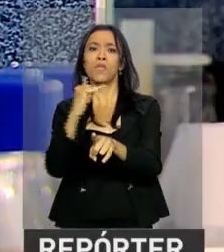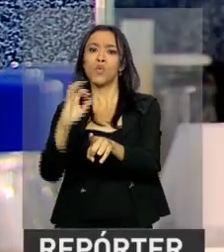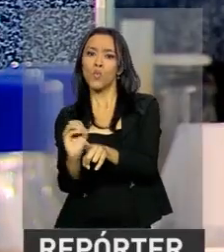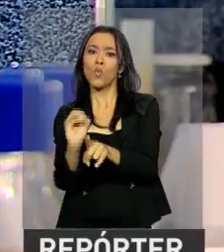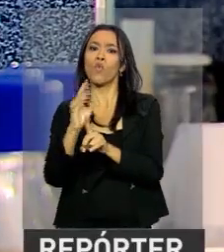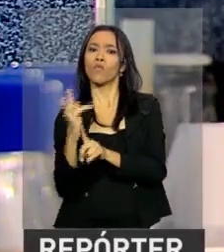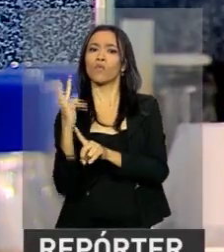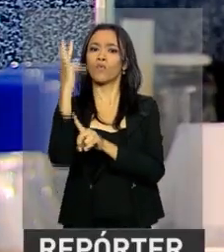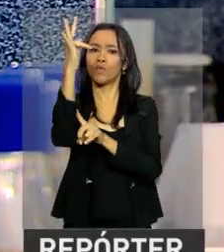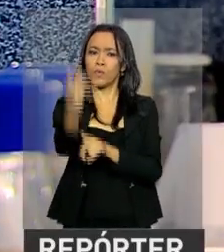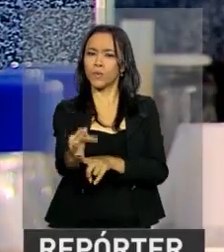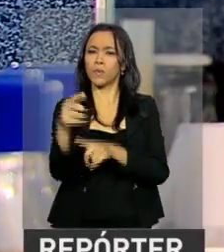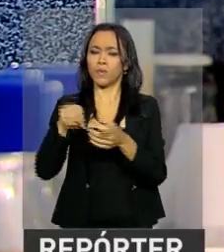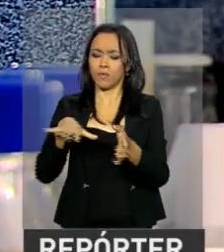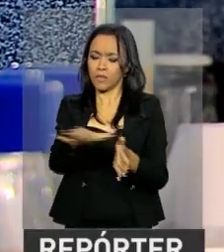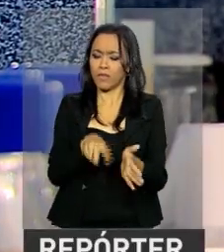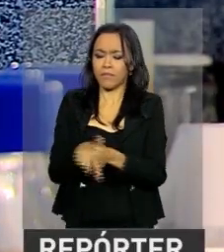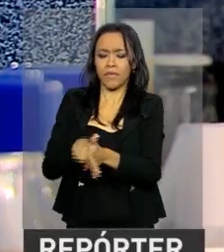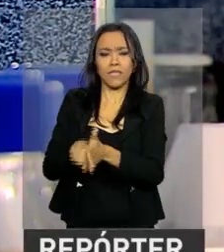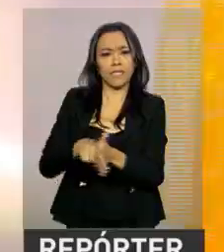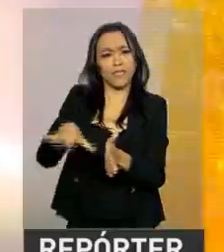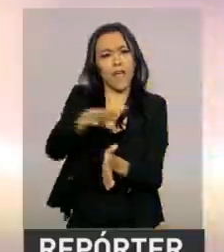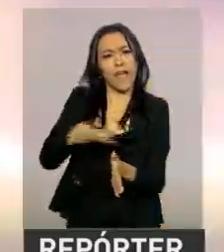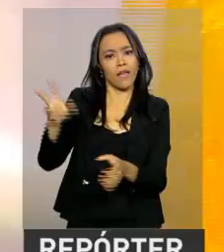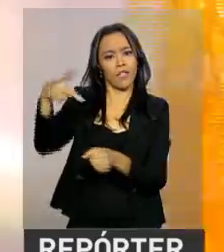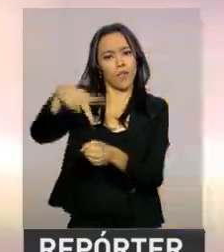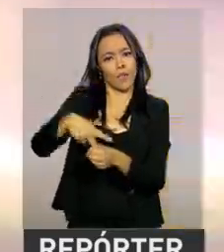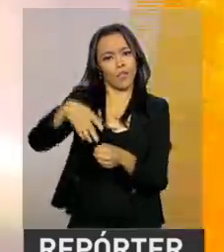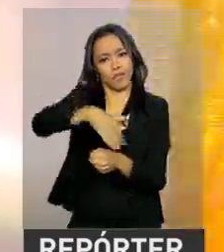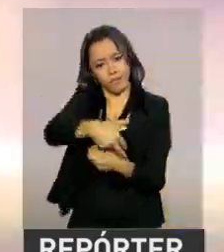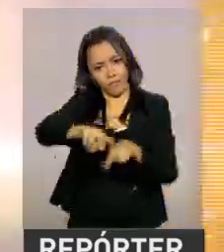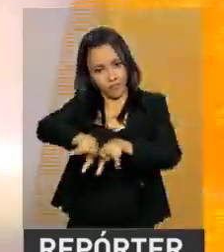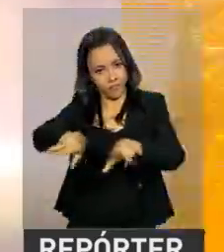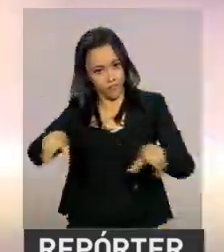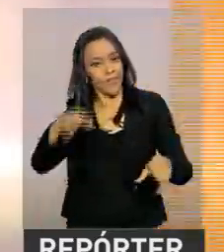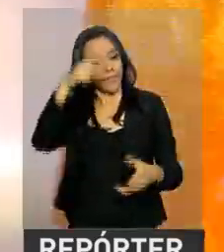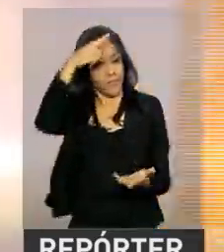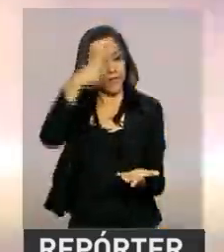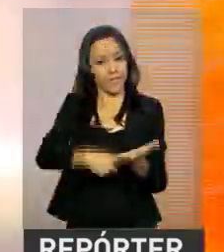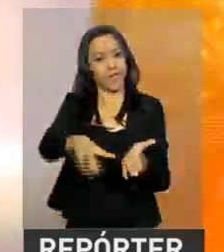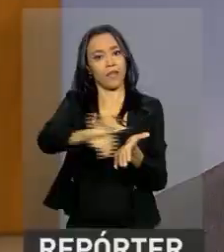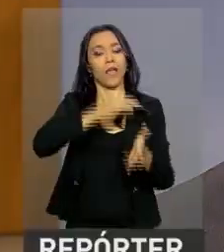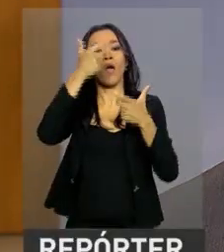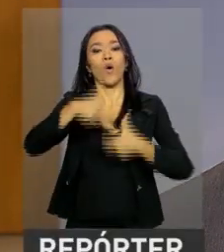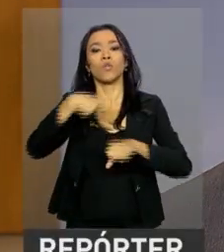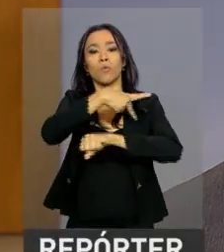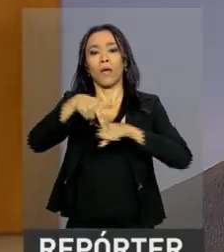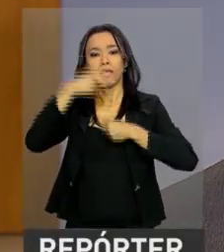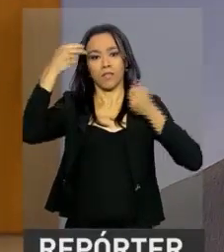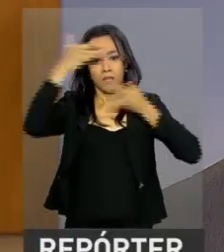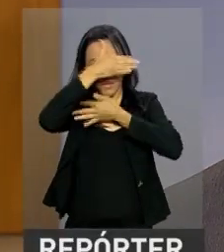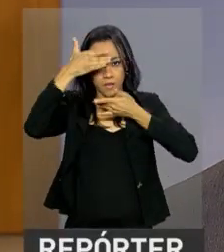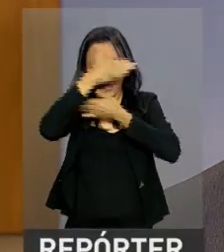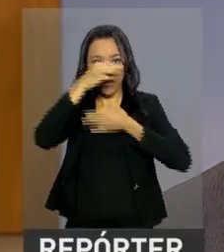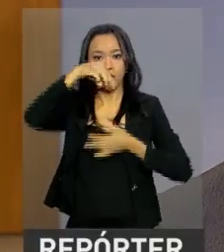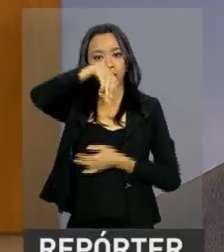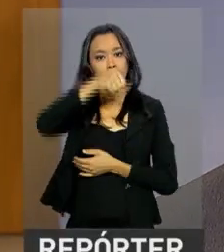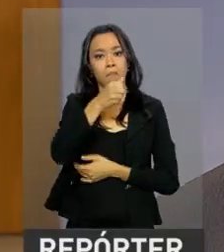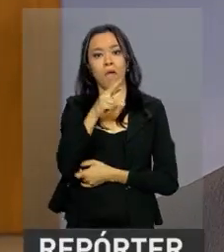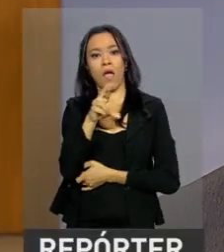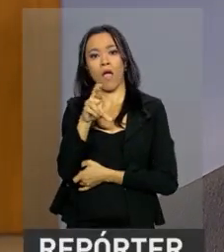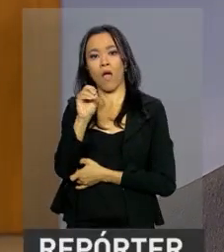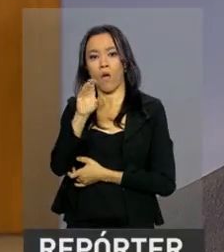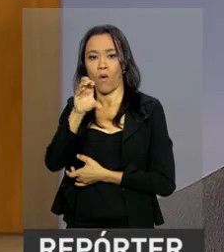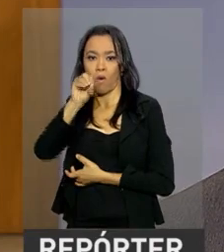discutir questões ligadas ao biocombustível. O Acordo de Paris vai ser regulamentado no encontro em Marrocos. Ele vai dar o